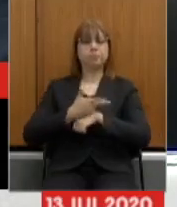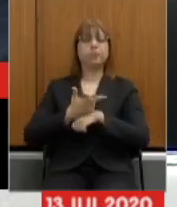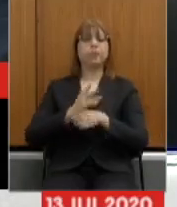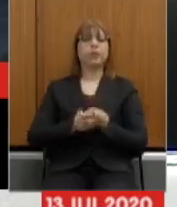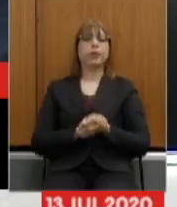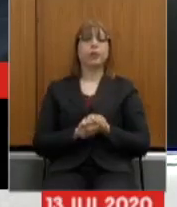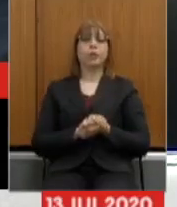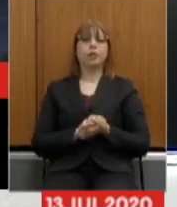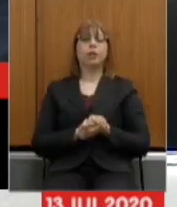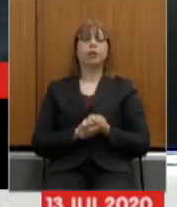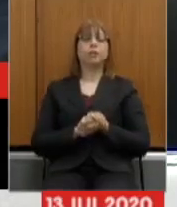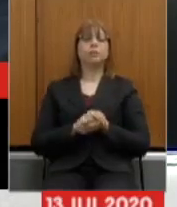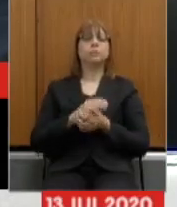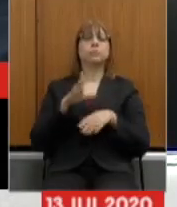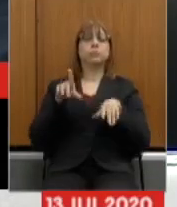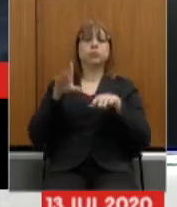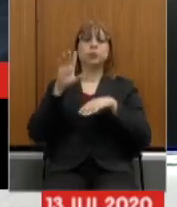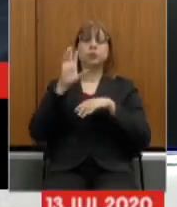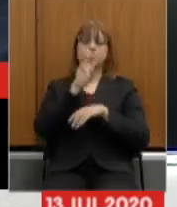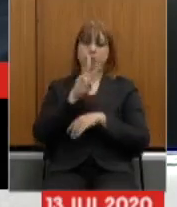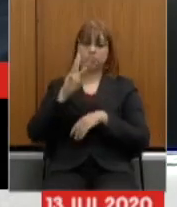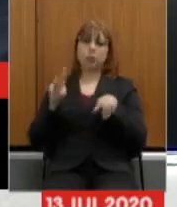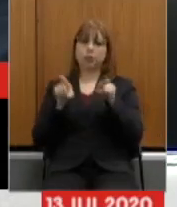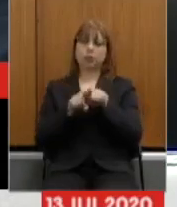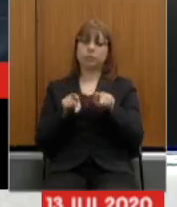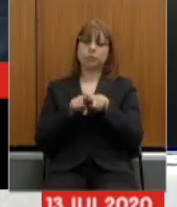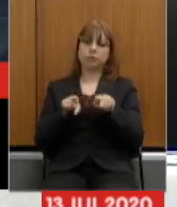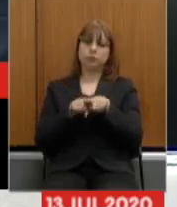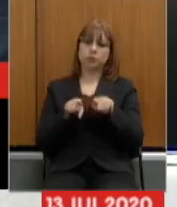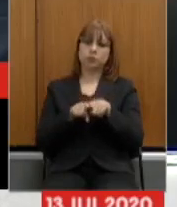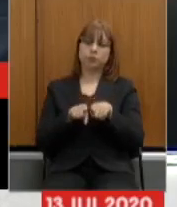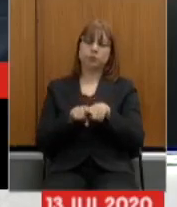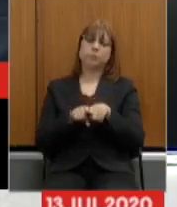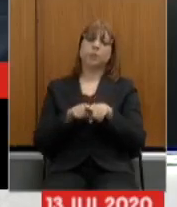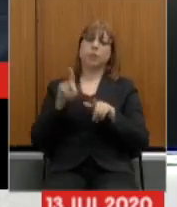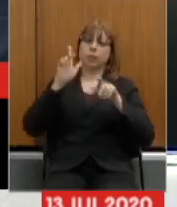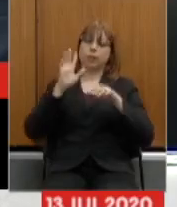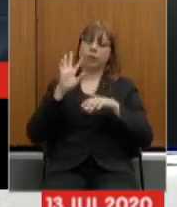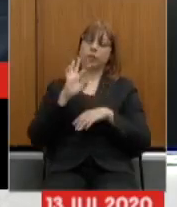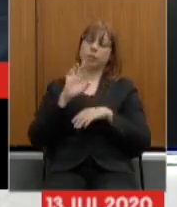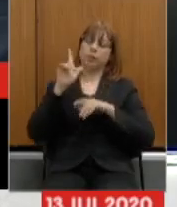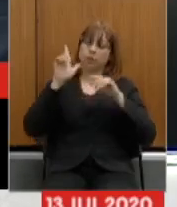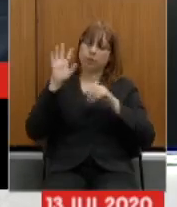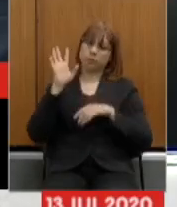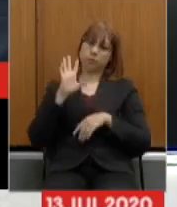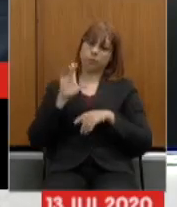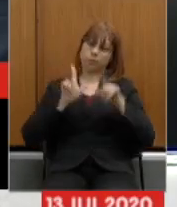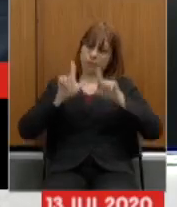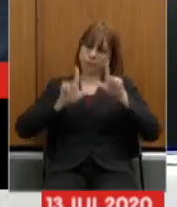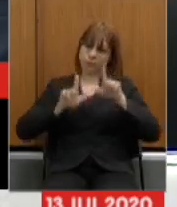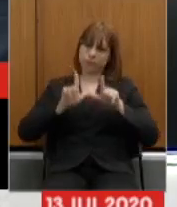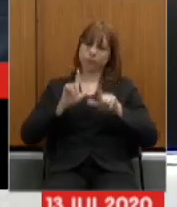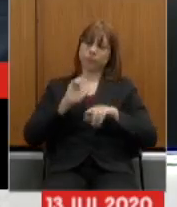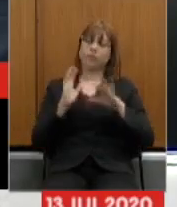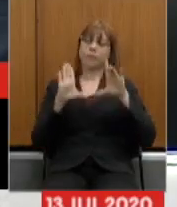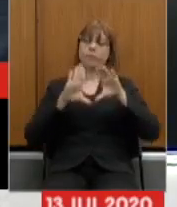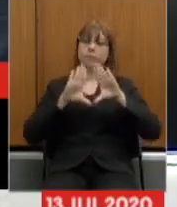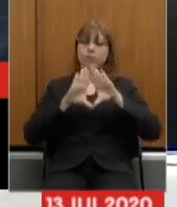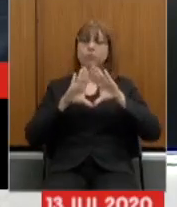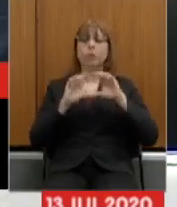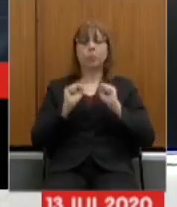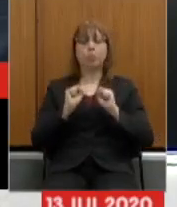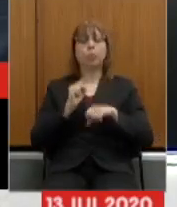Assembleia e pelo portal da Assembleia. Todos os interessados poderão registrar em tempo real suas